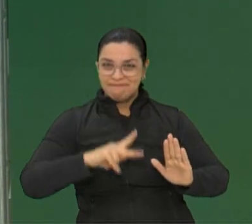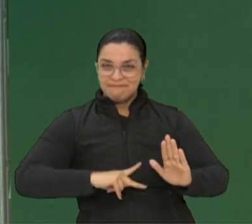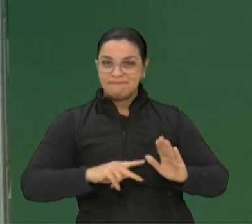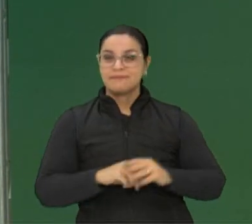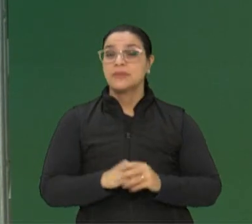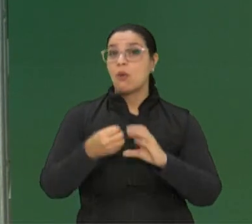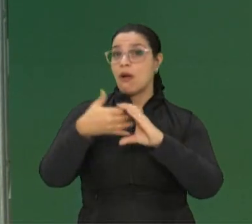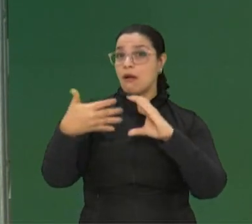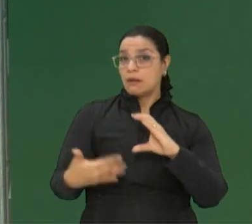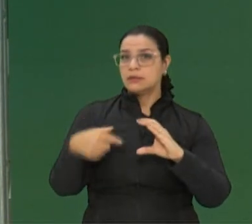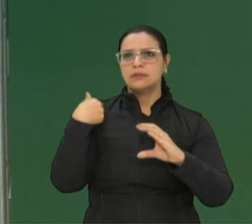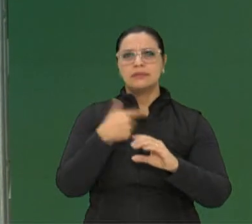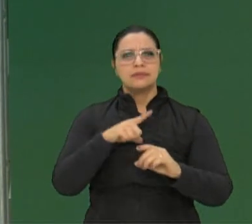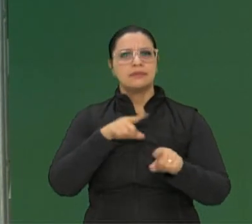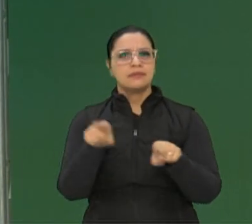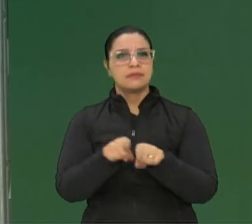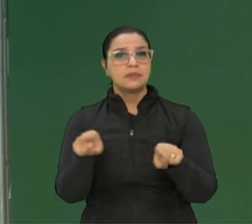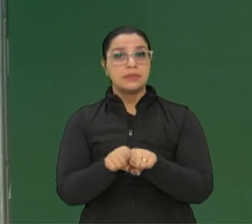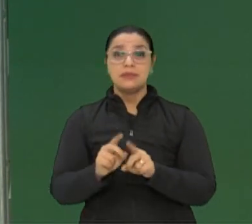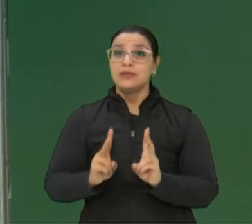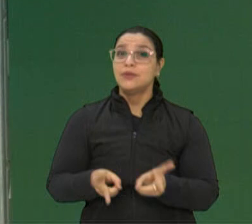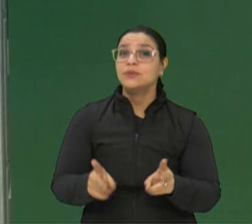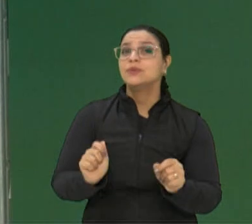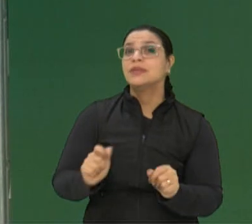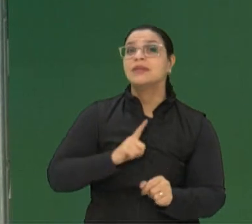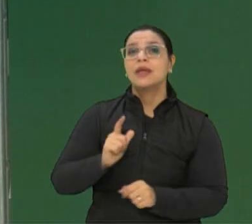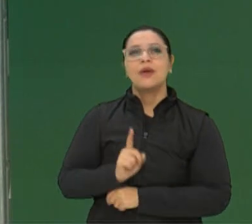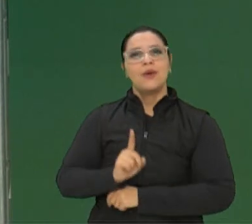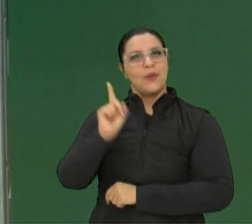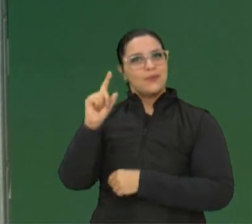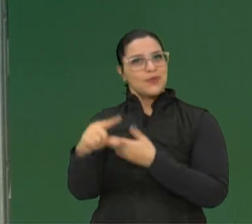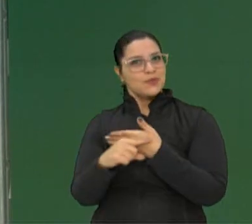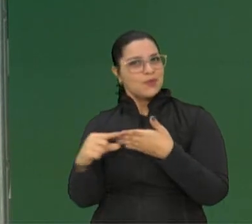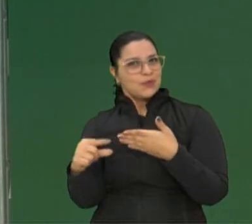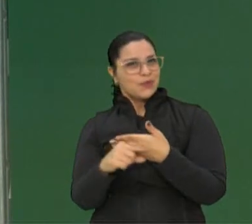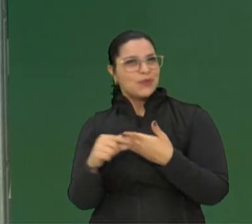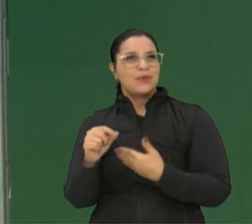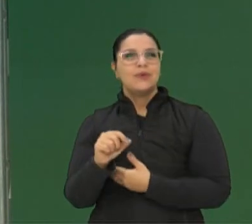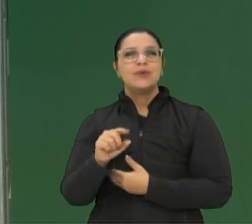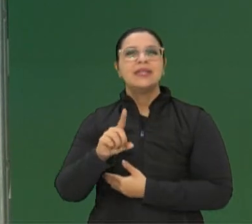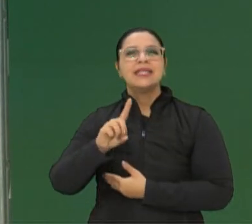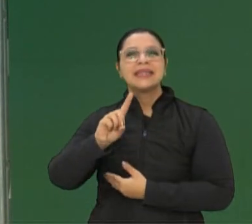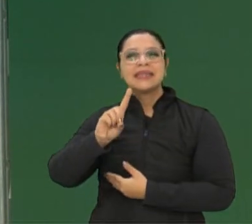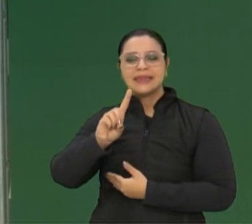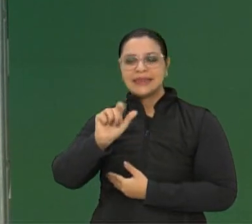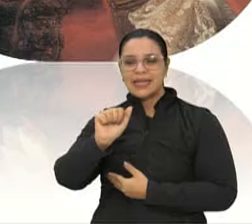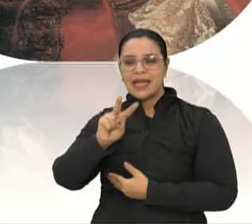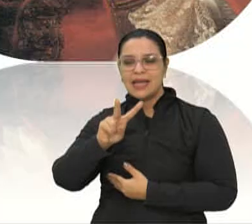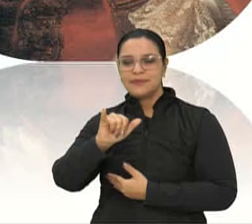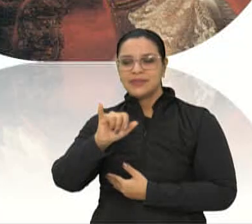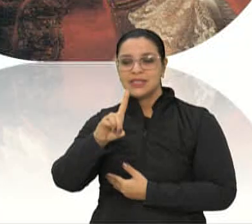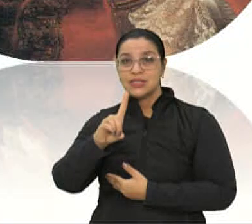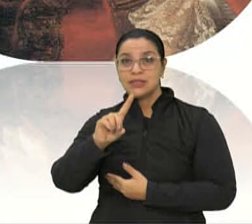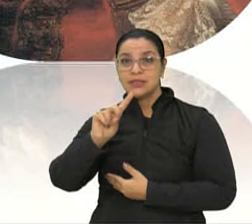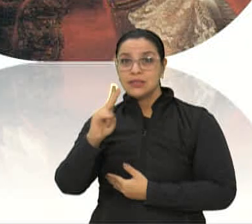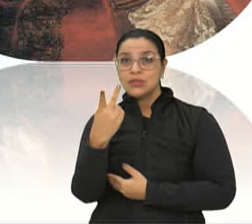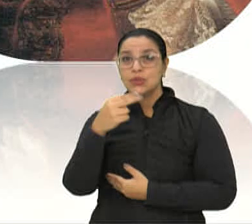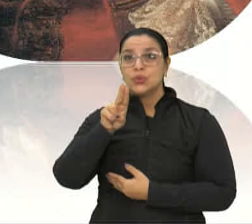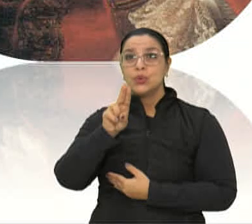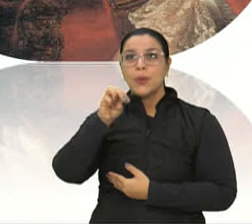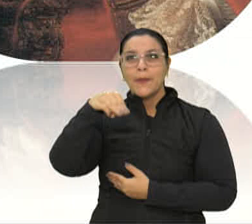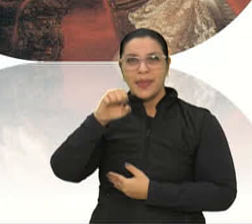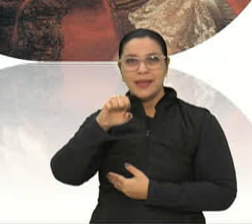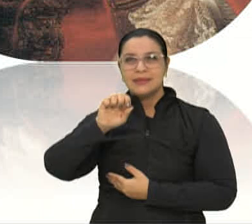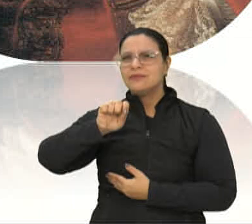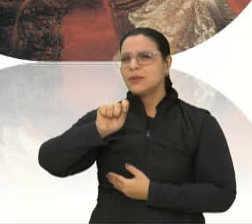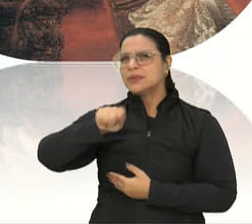essas características que a gente poderia ter. E na sequência aí nós temos, né, o nosso autor de hoje, tá? Que é o David Hume, né? David Hume já está um pouquinho